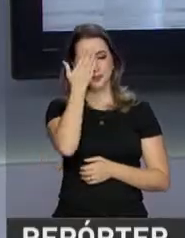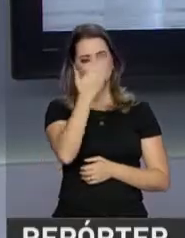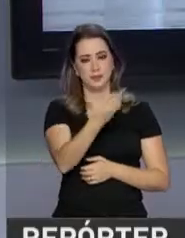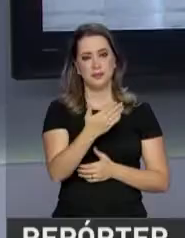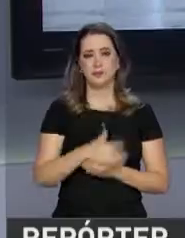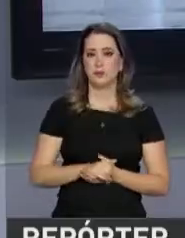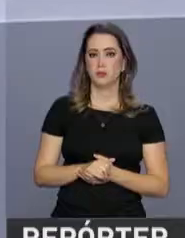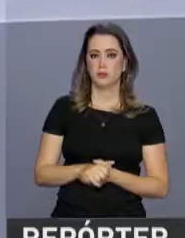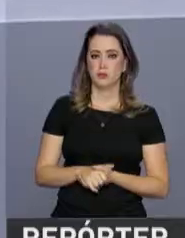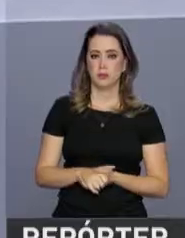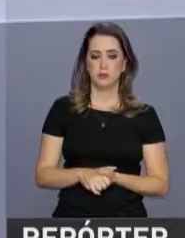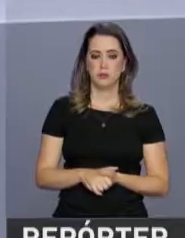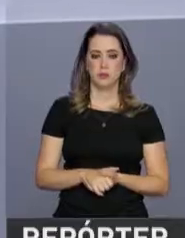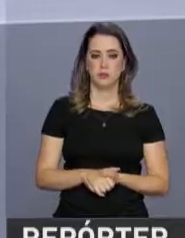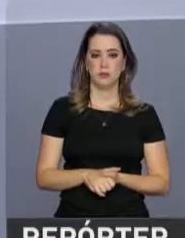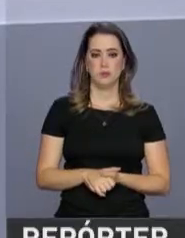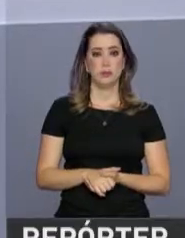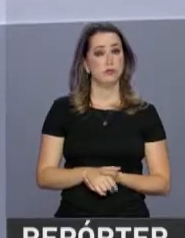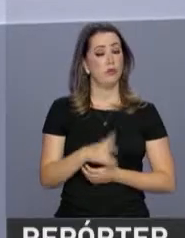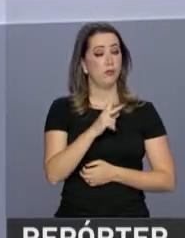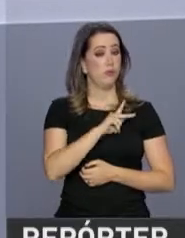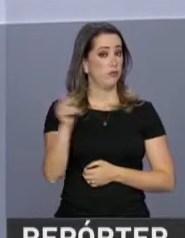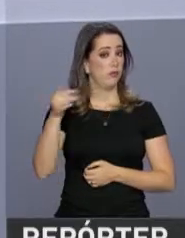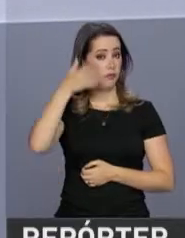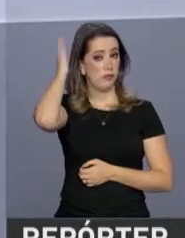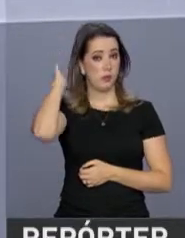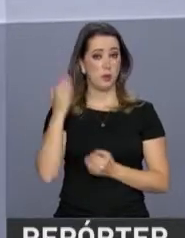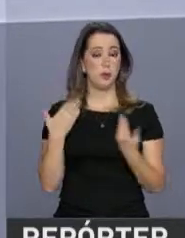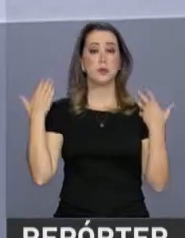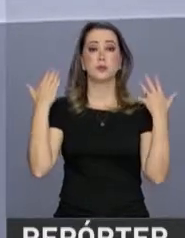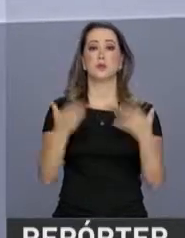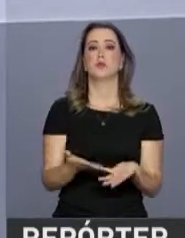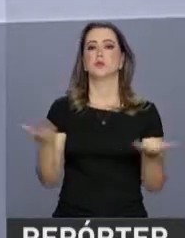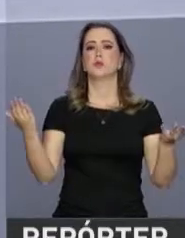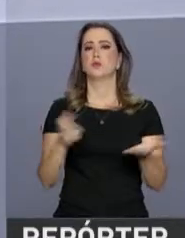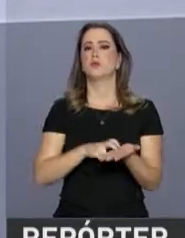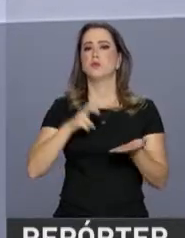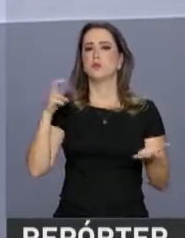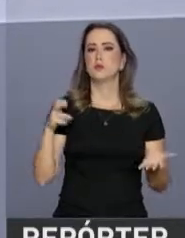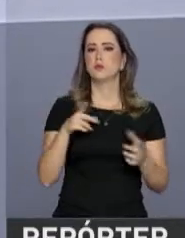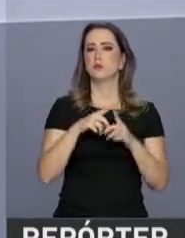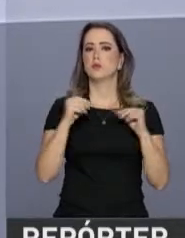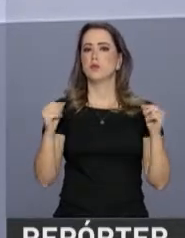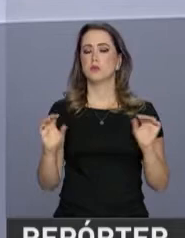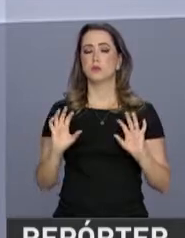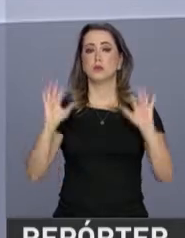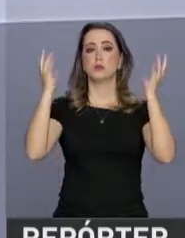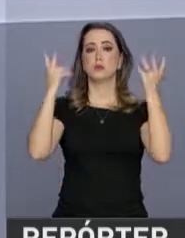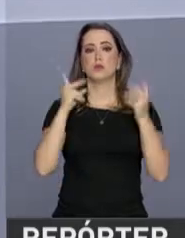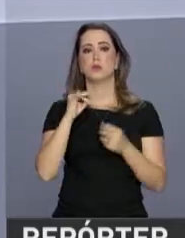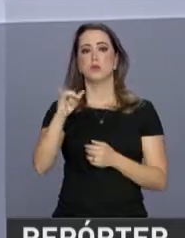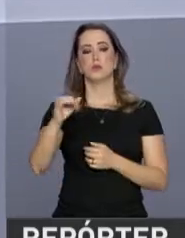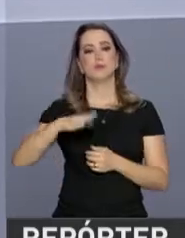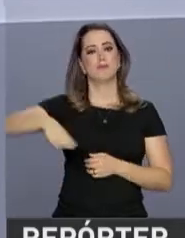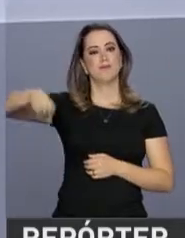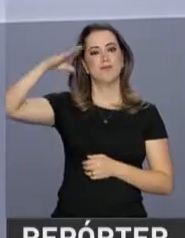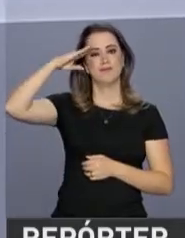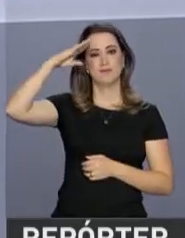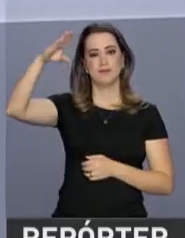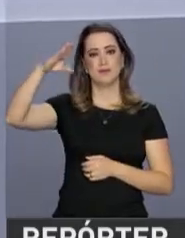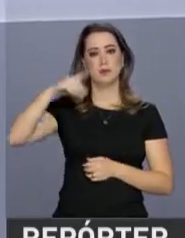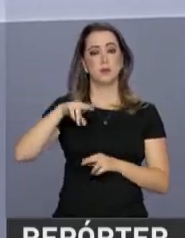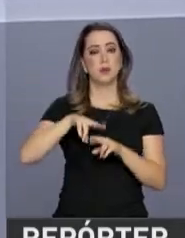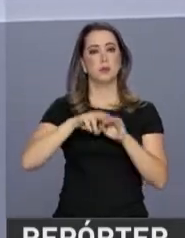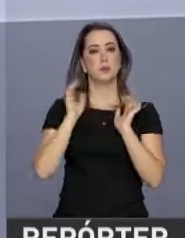trabalho pago o presidente michel temer participou na manhã de hoje em brasília das comemorações do dia do exército